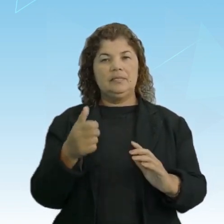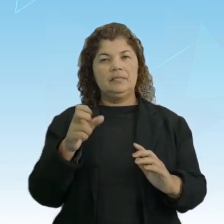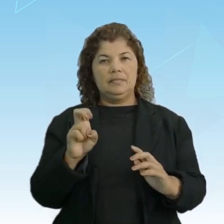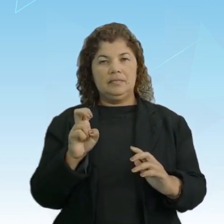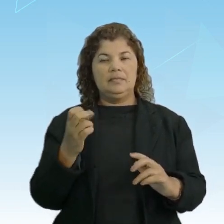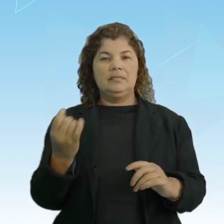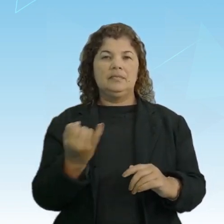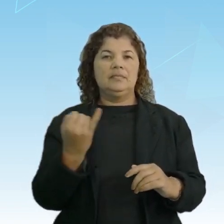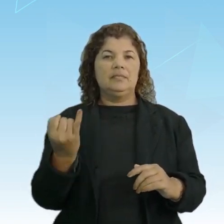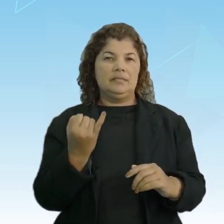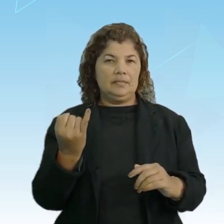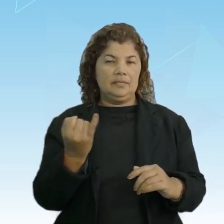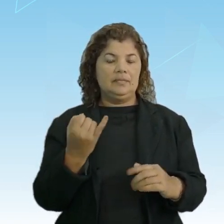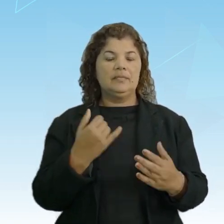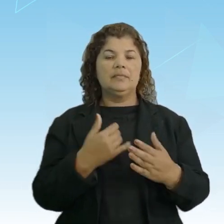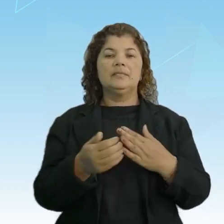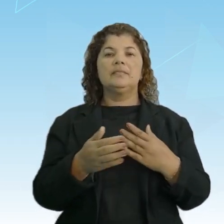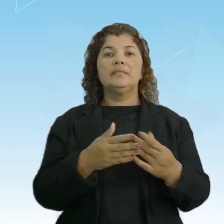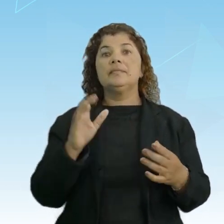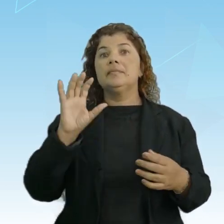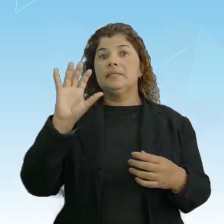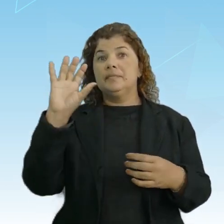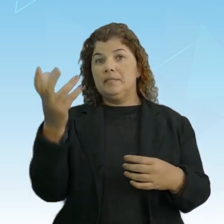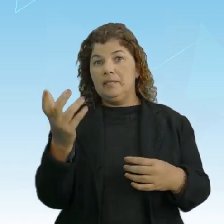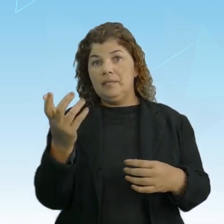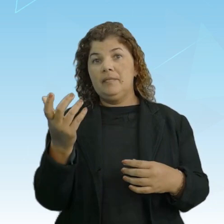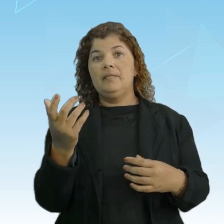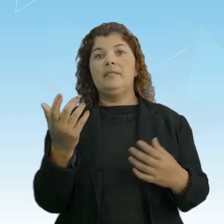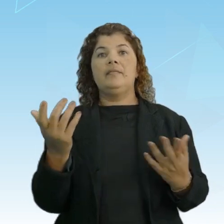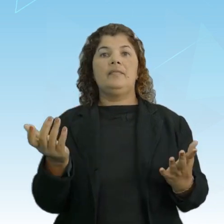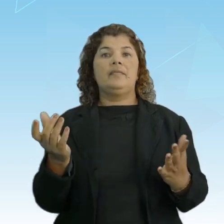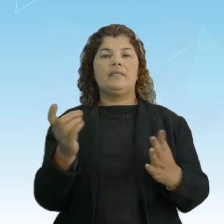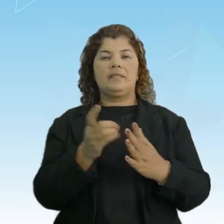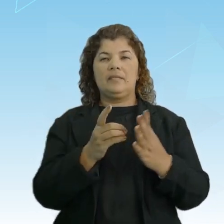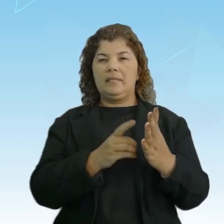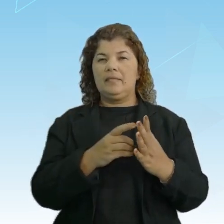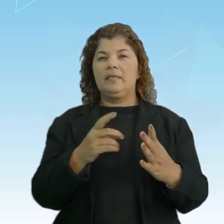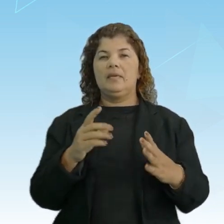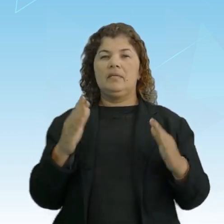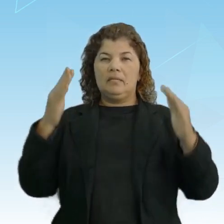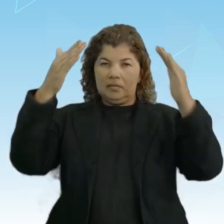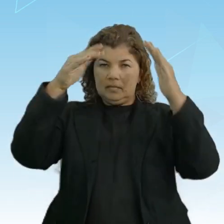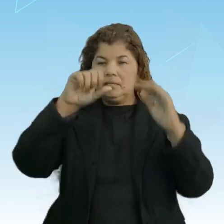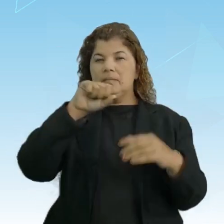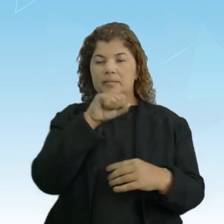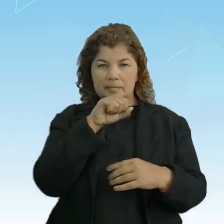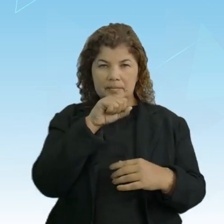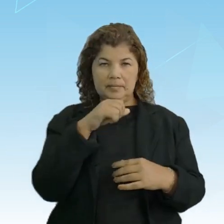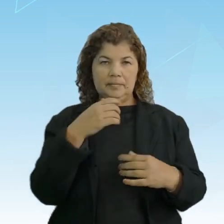importante, porque as decisões decretadas pelo Papa estavam acima das decisões do rei.